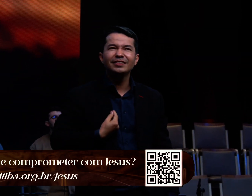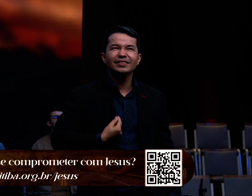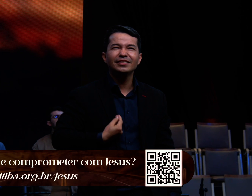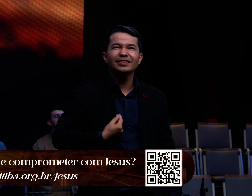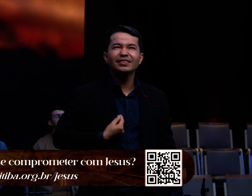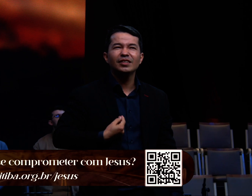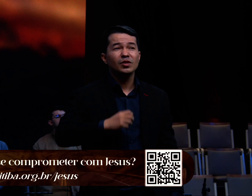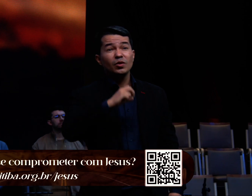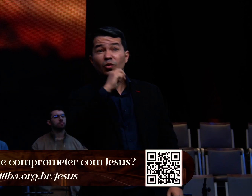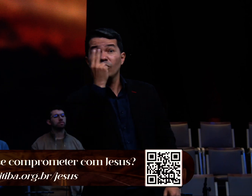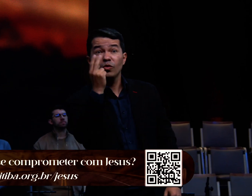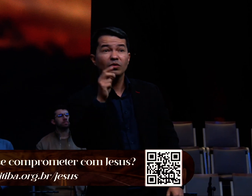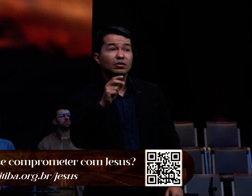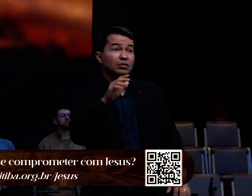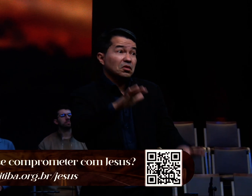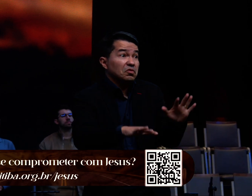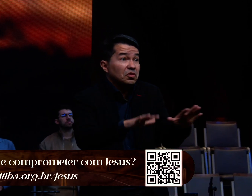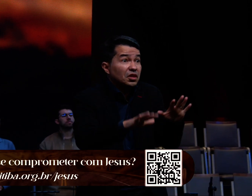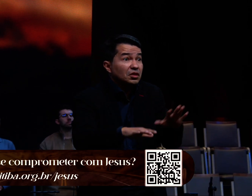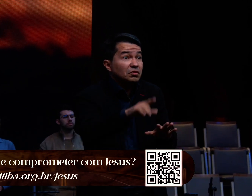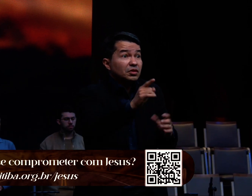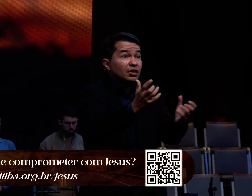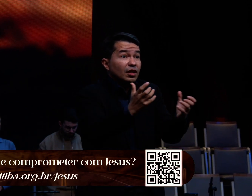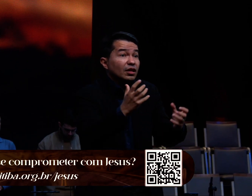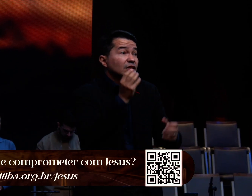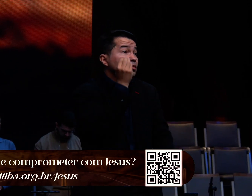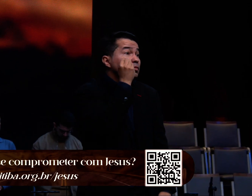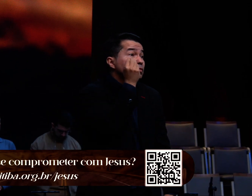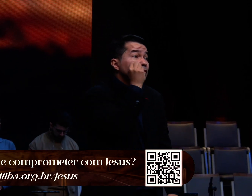sua vida, ou se você às